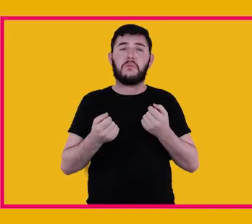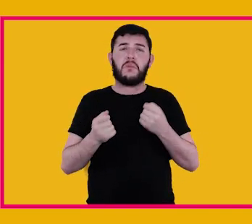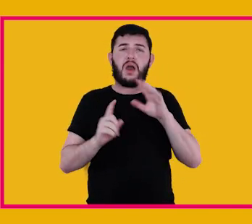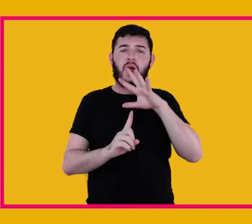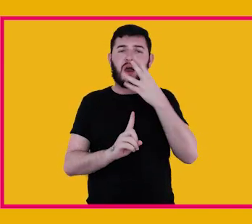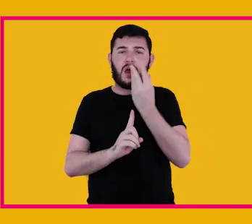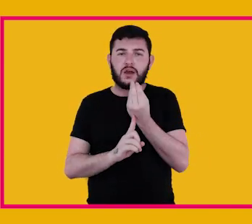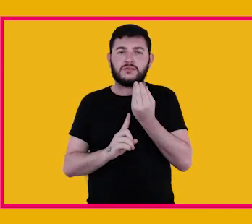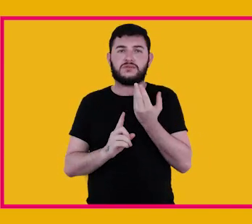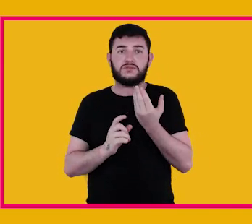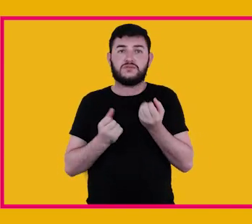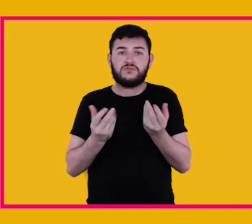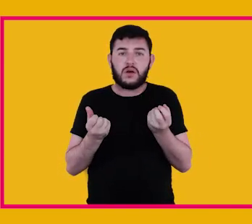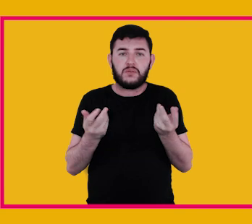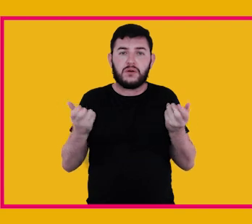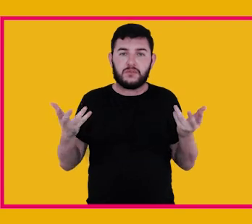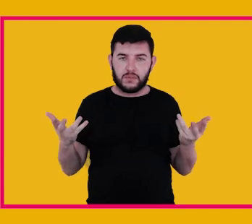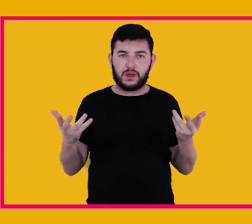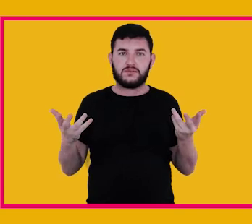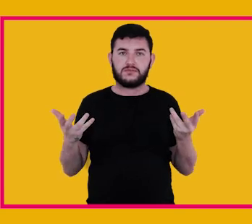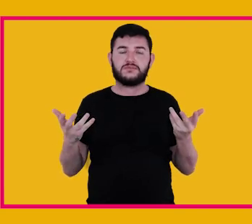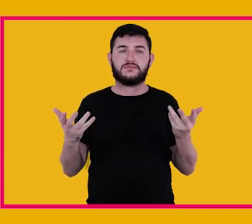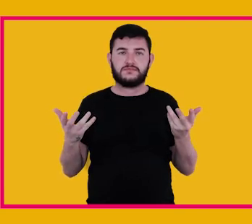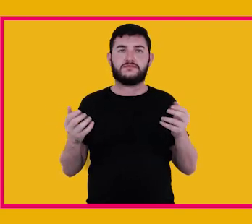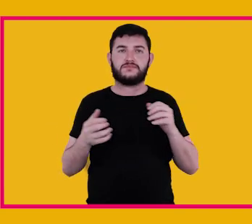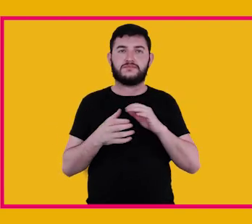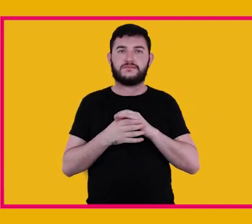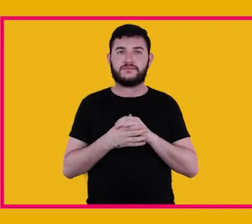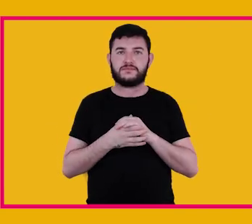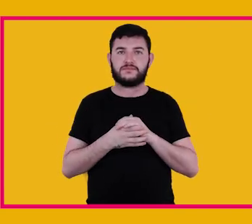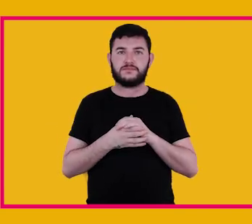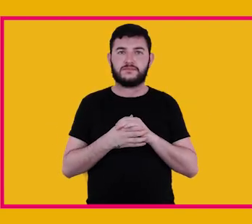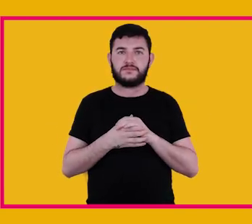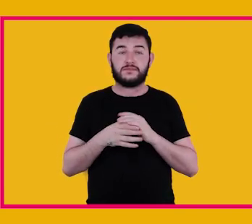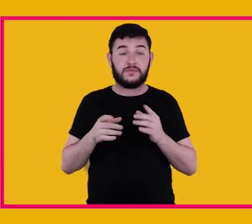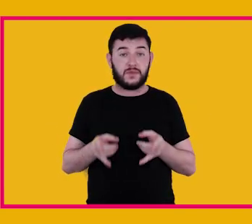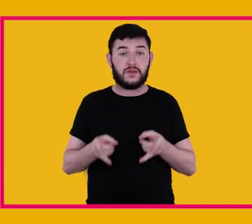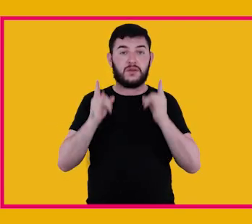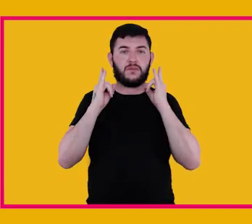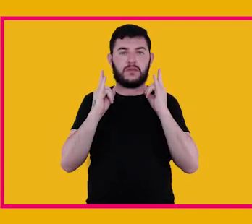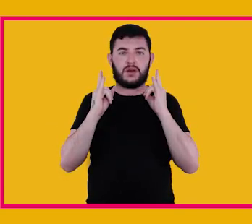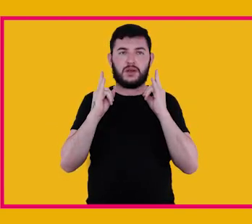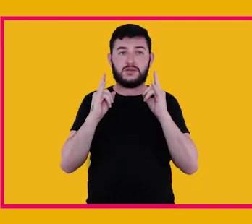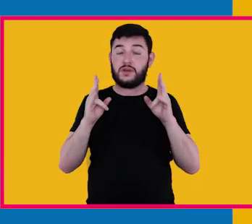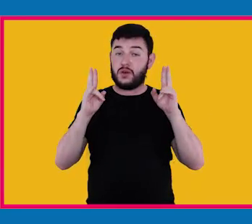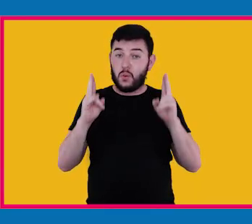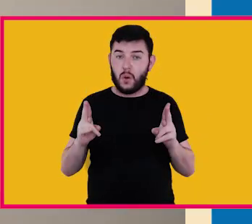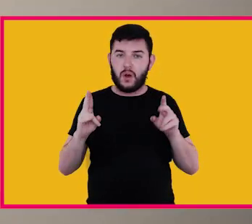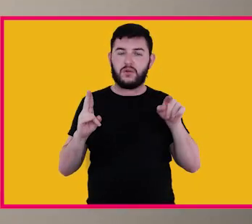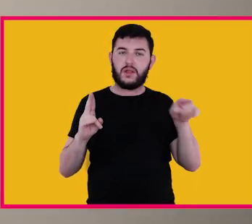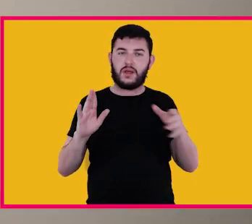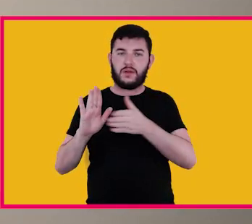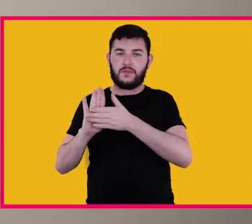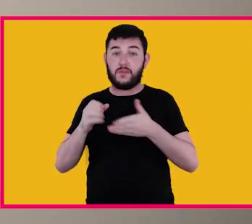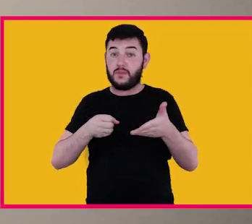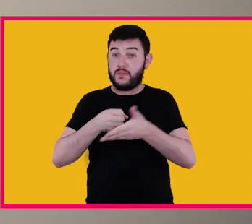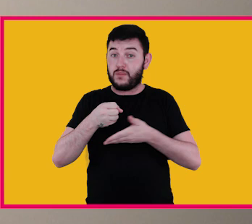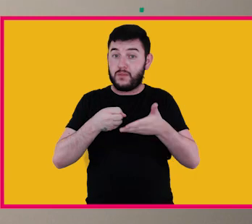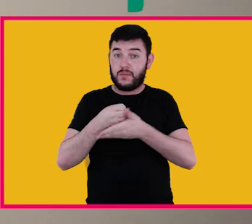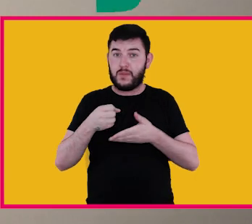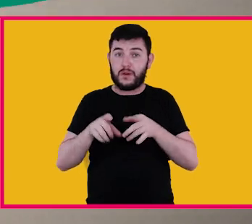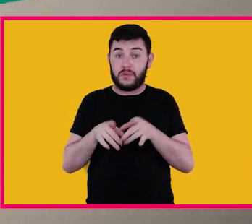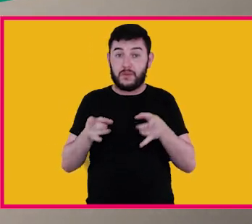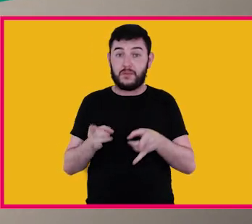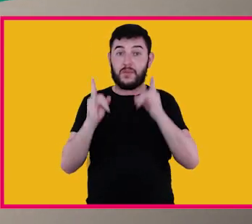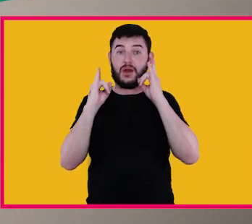de determinadas expressões culturais. Essas edificações seguem praticamente o mesmo padrão construtivo do núcleo básico, mas o revestimento externo